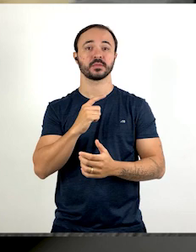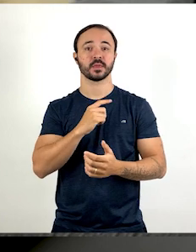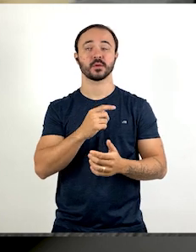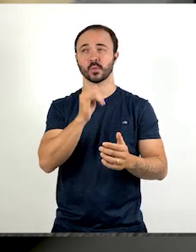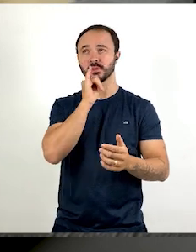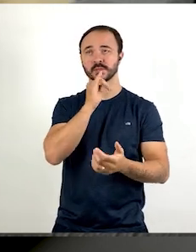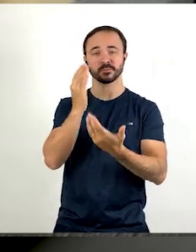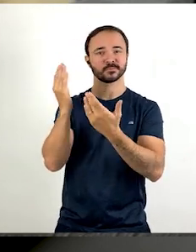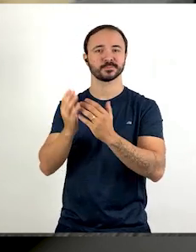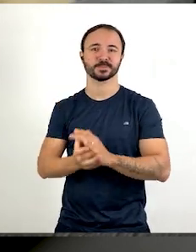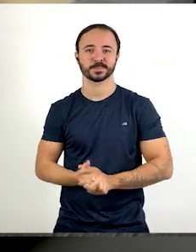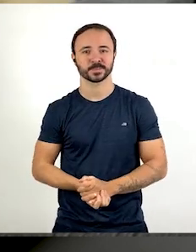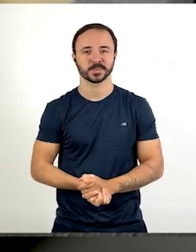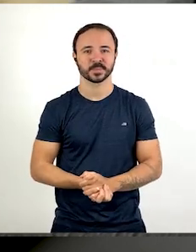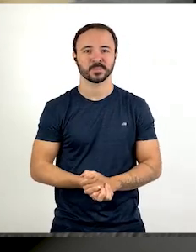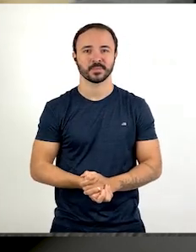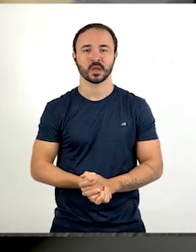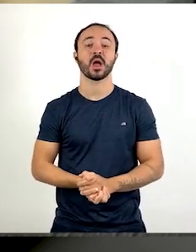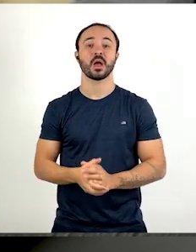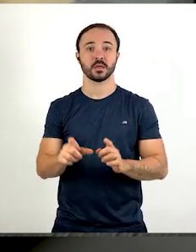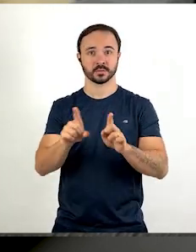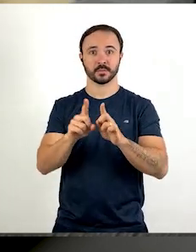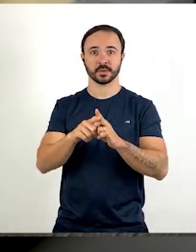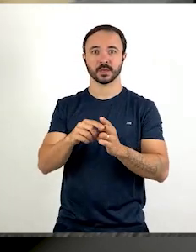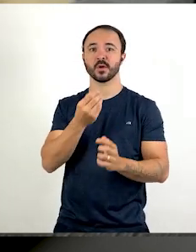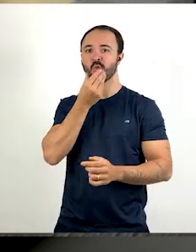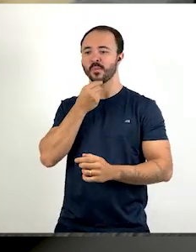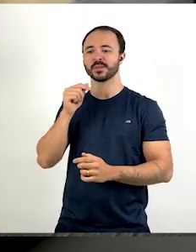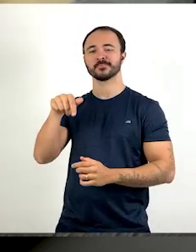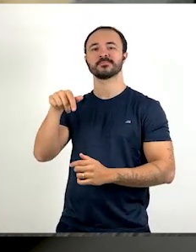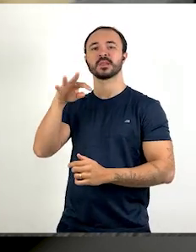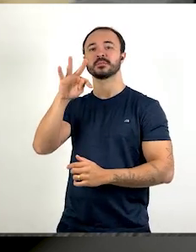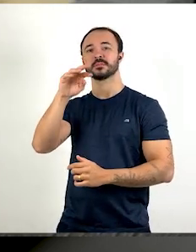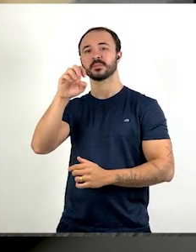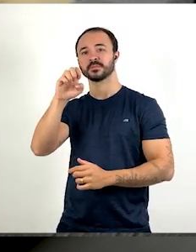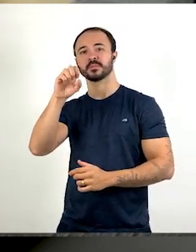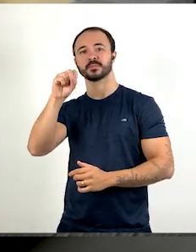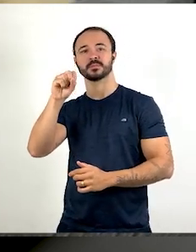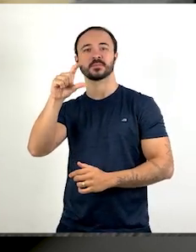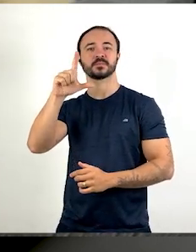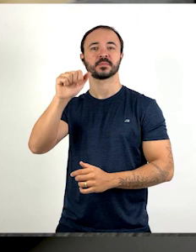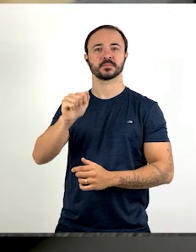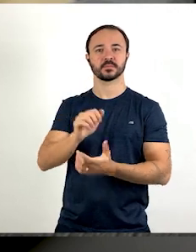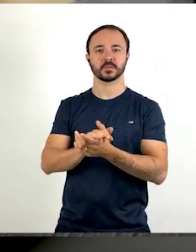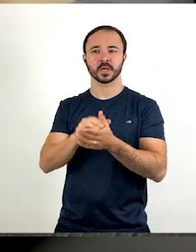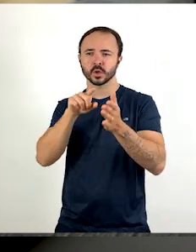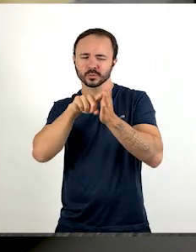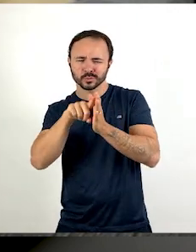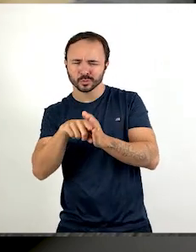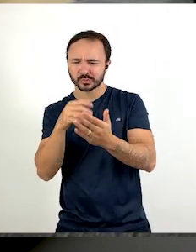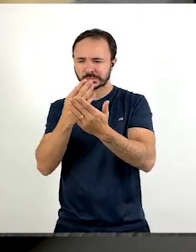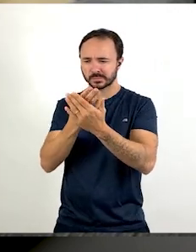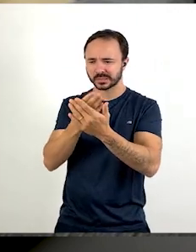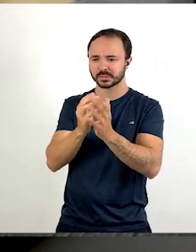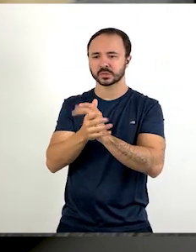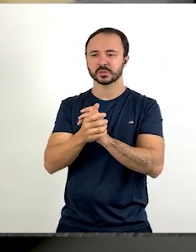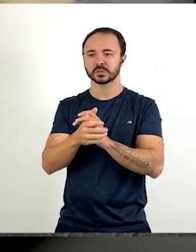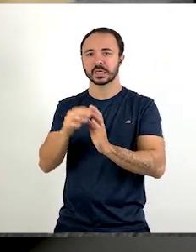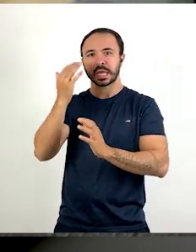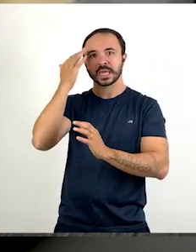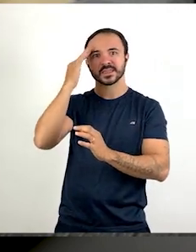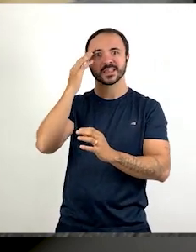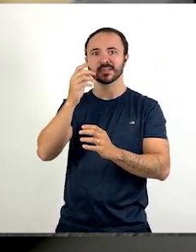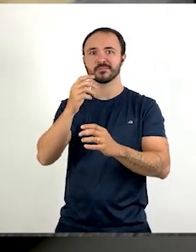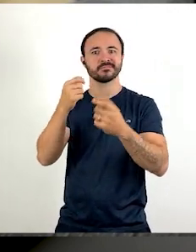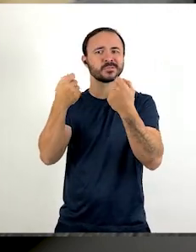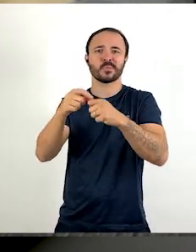linear. Tesla, através de seus estudos, identificou que não era necessário o elétron percorrer